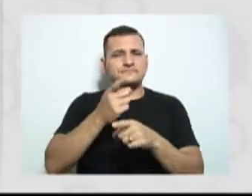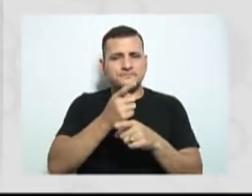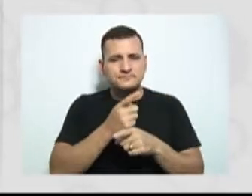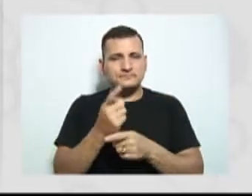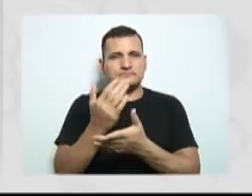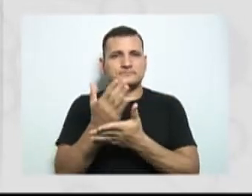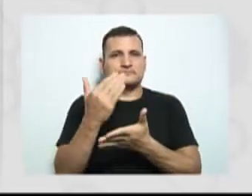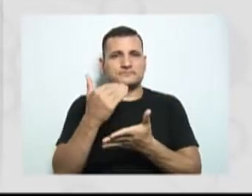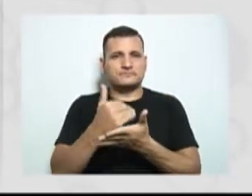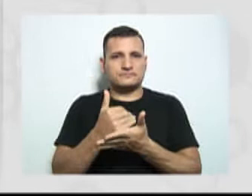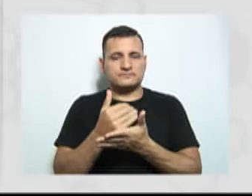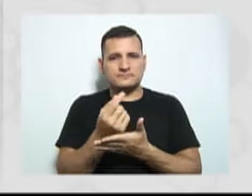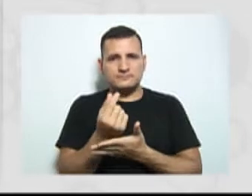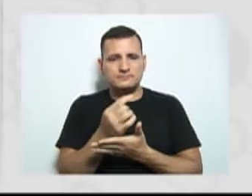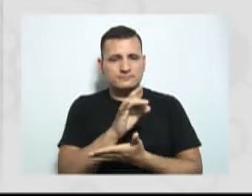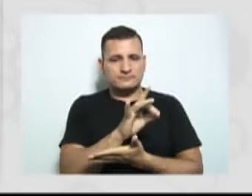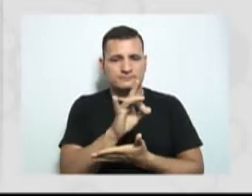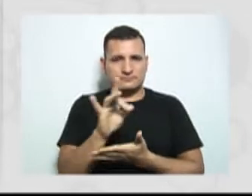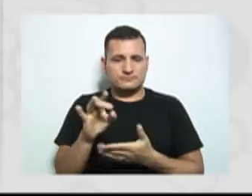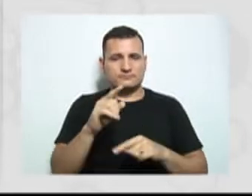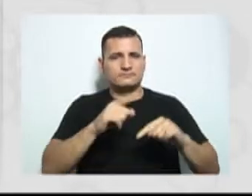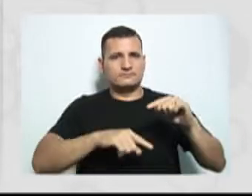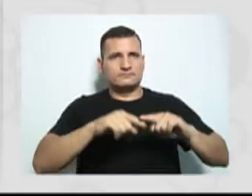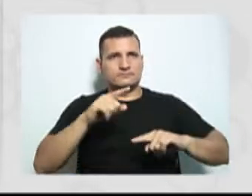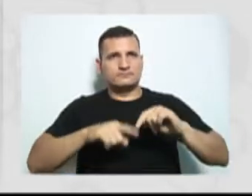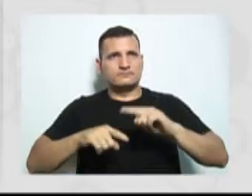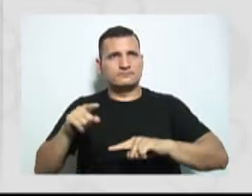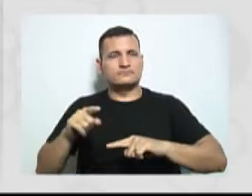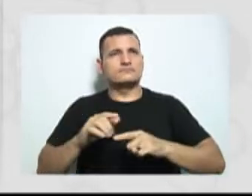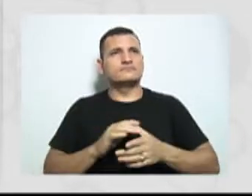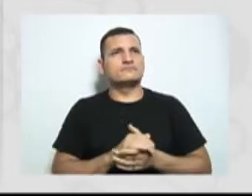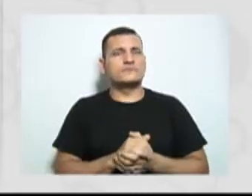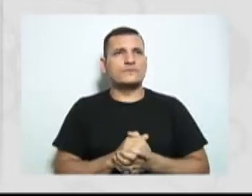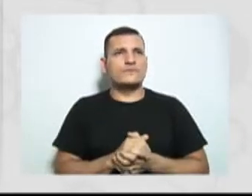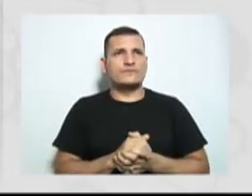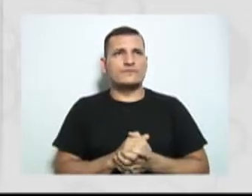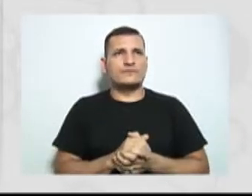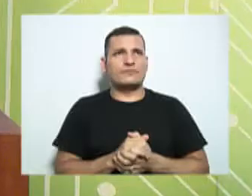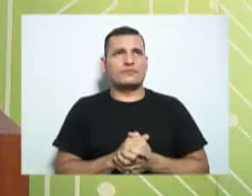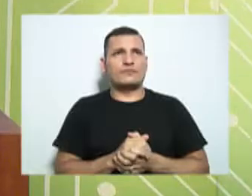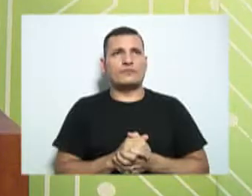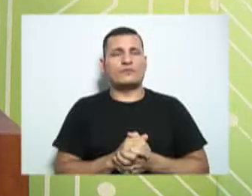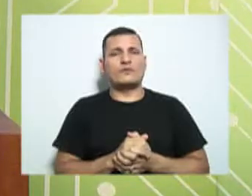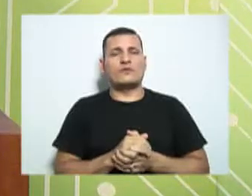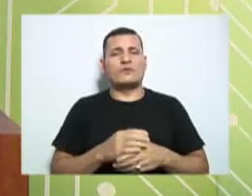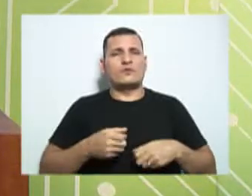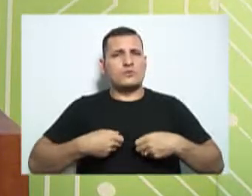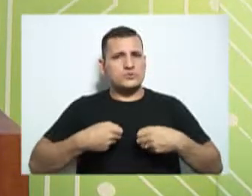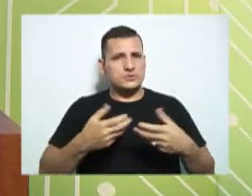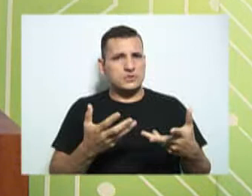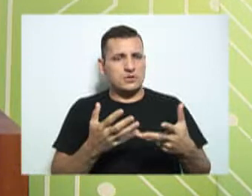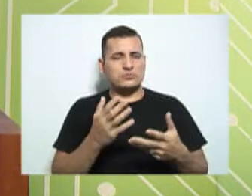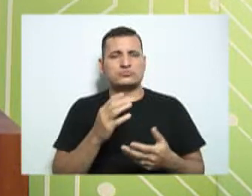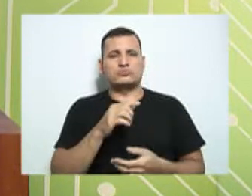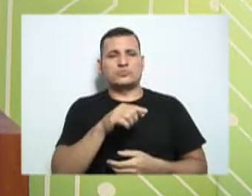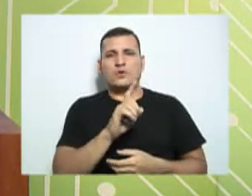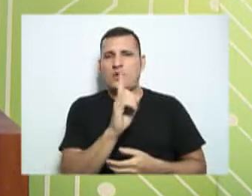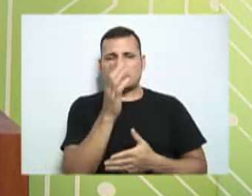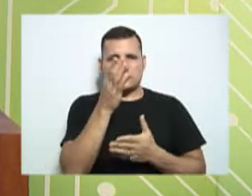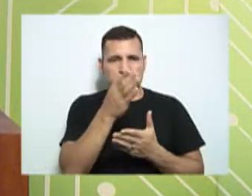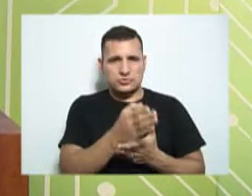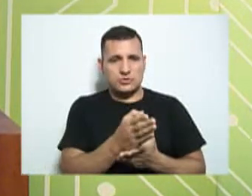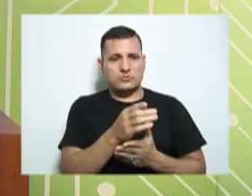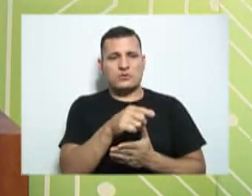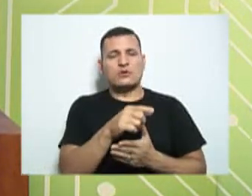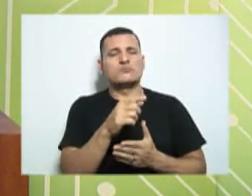valor em cada produto. Aqui, alunos. Custeios indiretos são aqueles que não são mensuráveis, ou seja, são